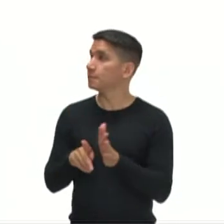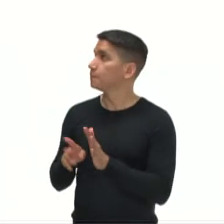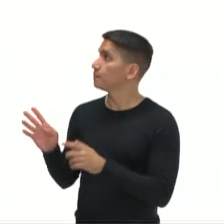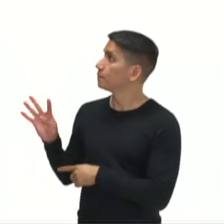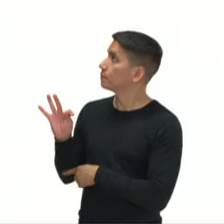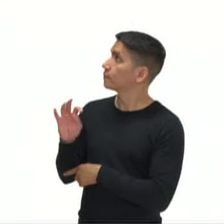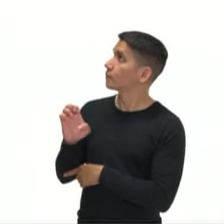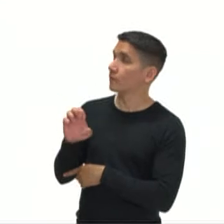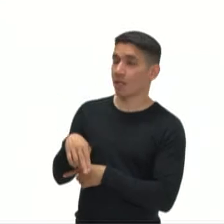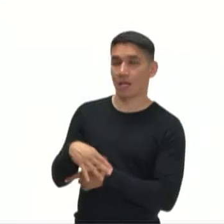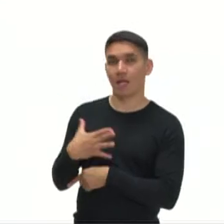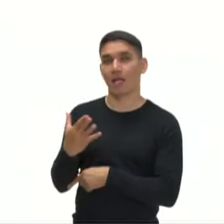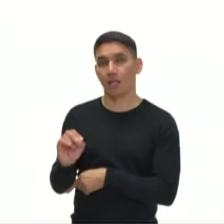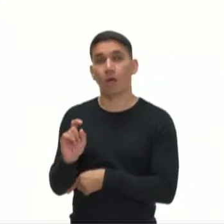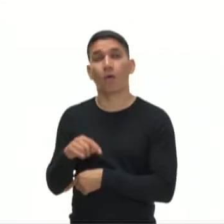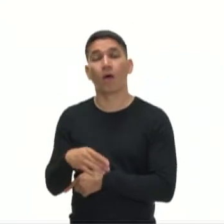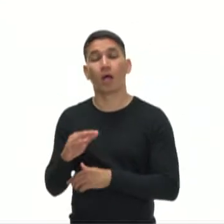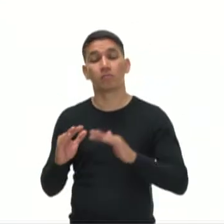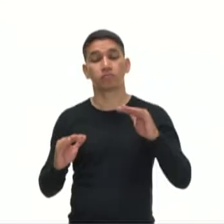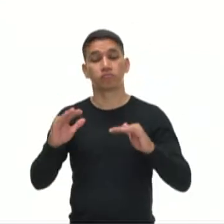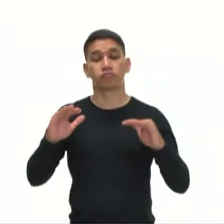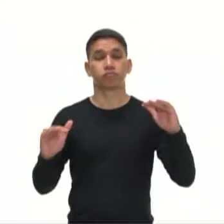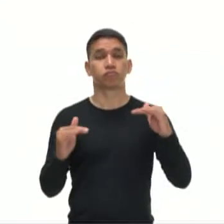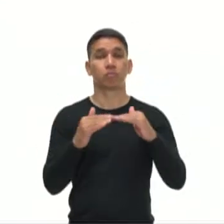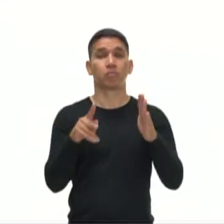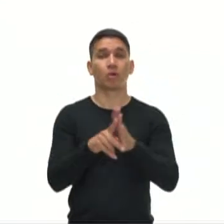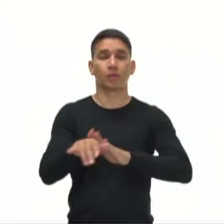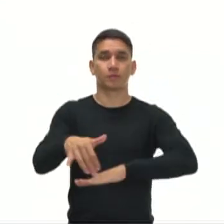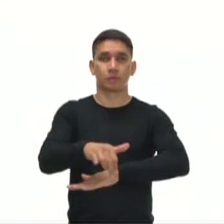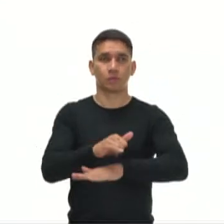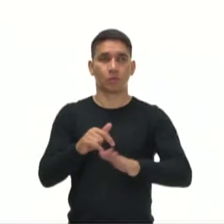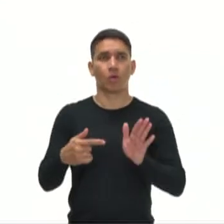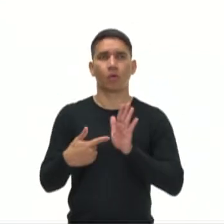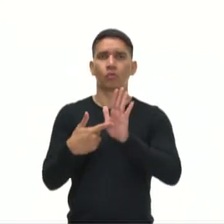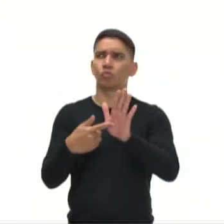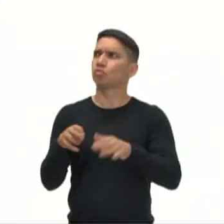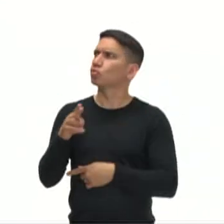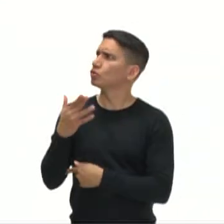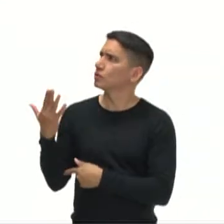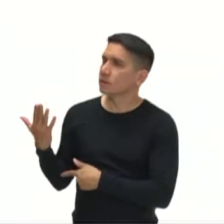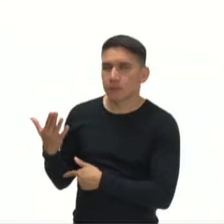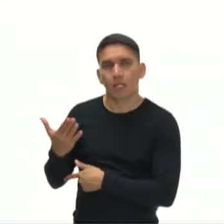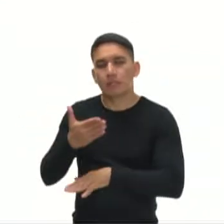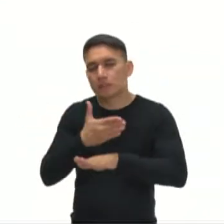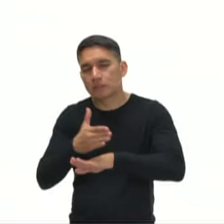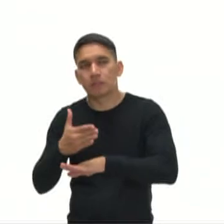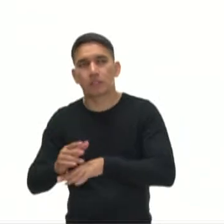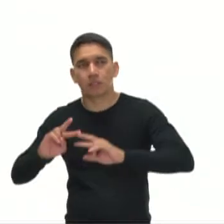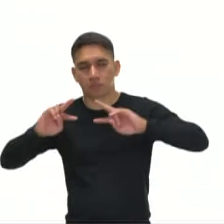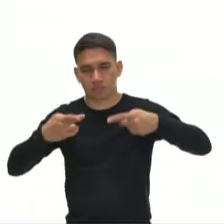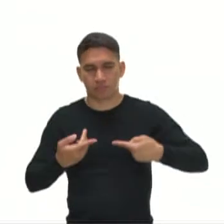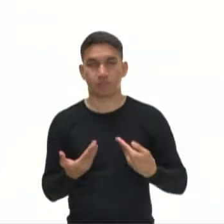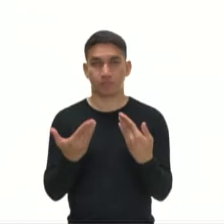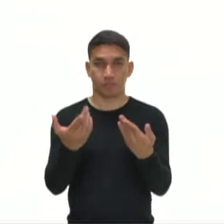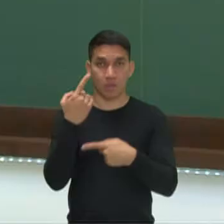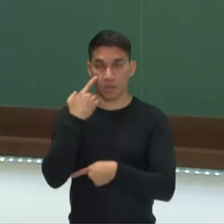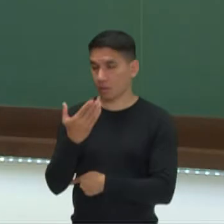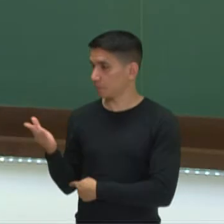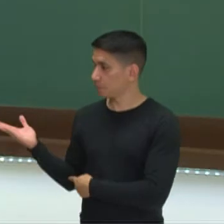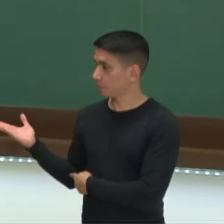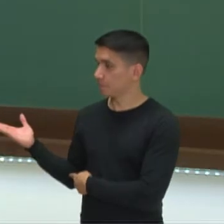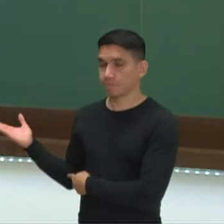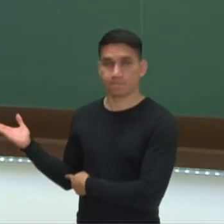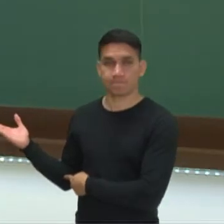né, é proporcional à corrente. E eu posso usar um simulador, e eu estou indicando aqui para vocês,